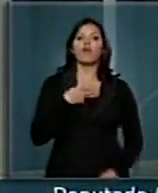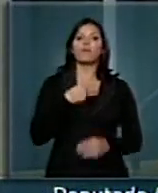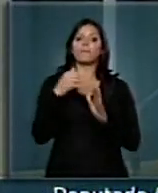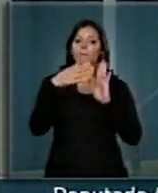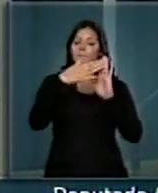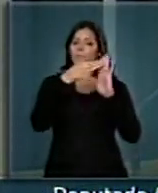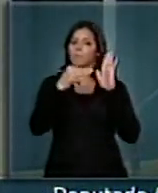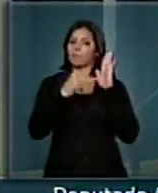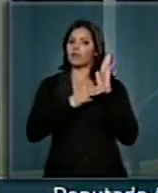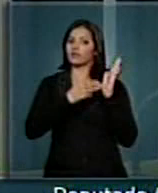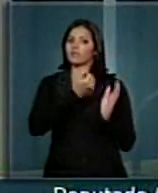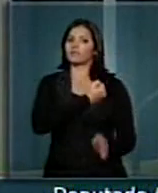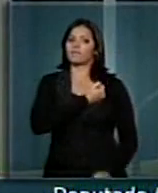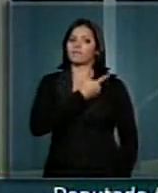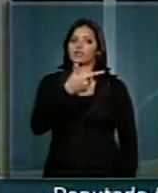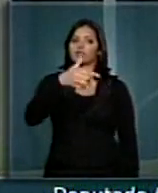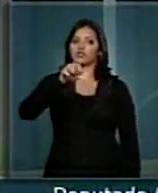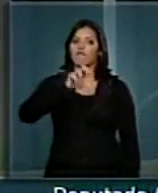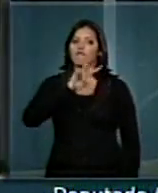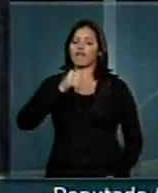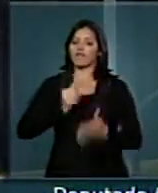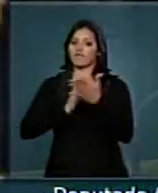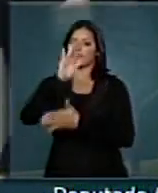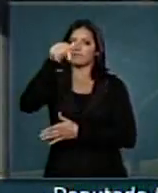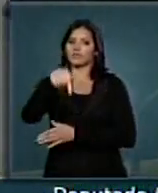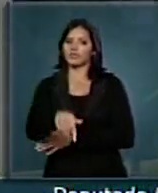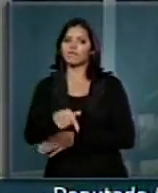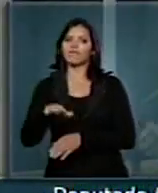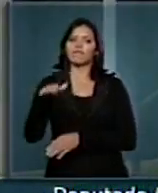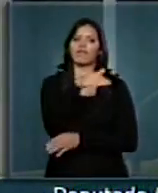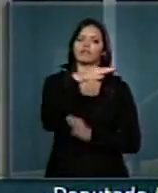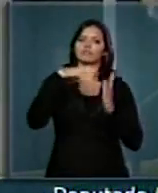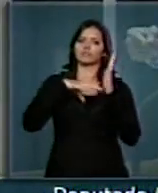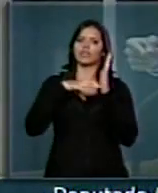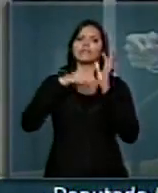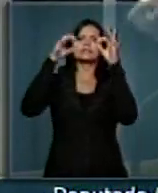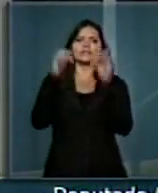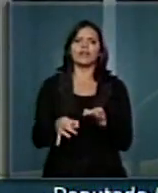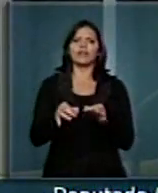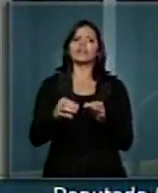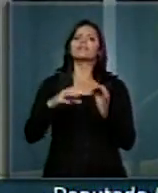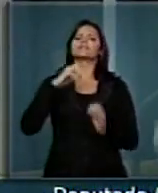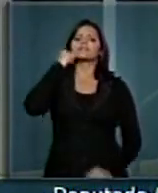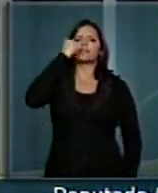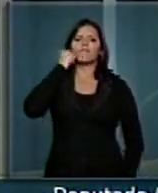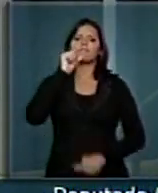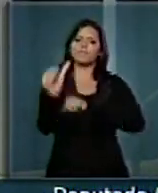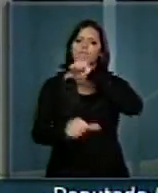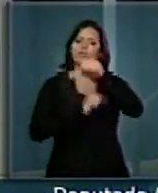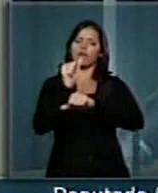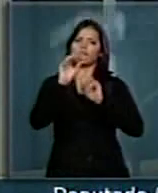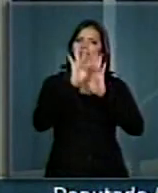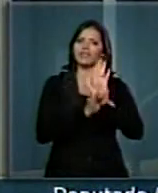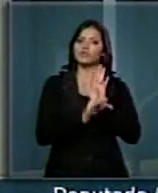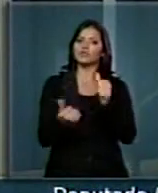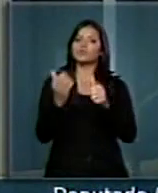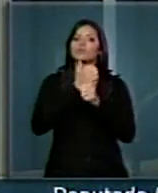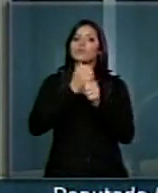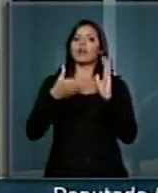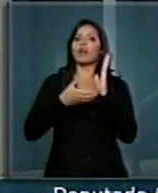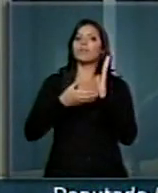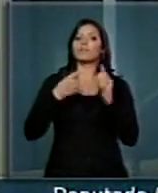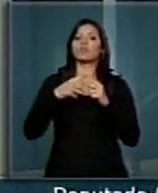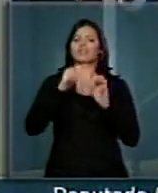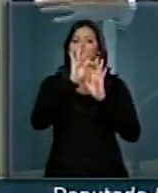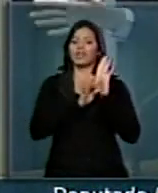matéria for encaminhada para o Senado, certamente o Senado vai mudar o substitutivo da Câmara, porque o texto é